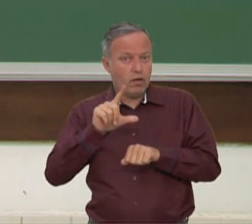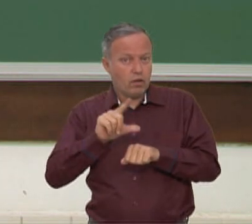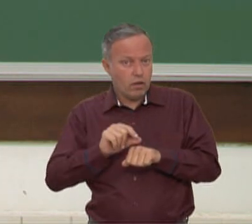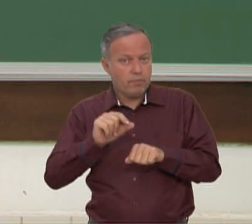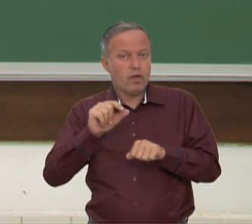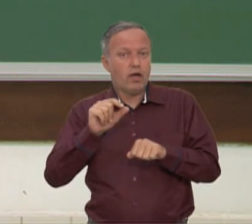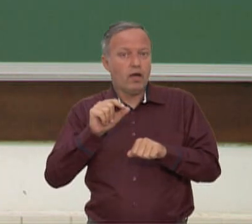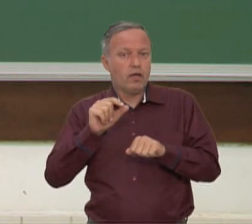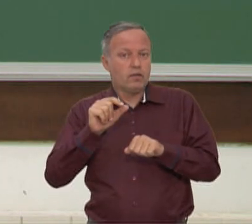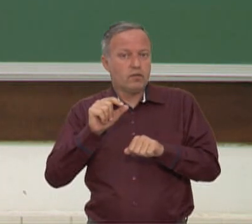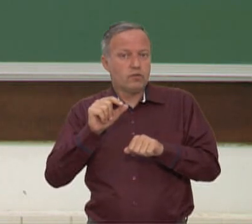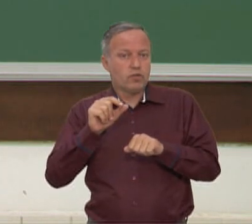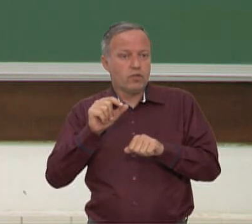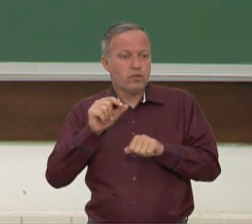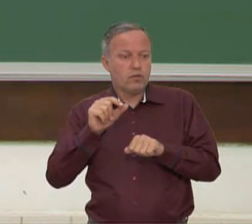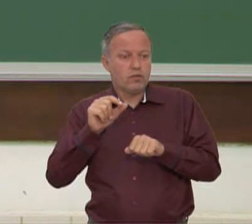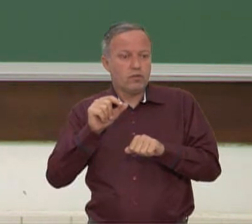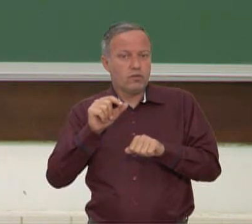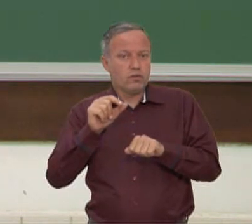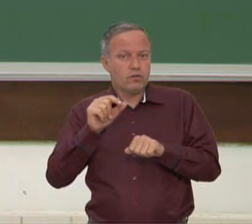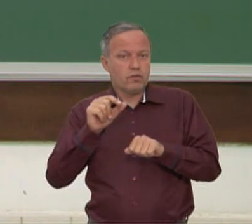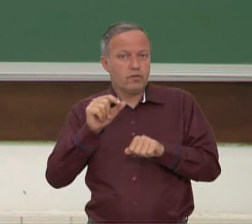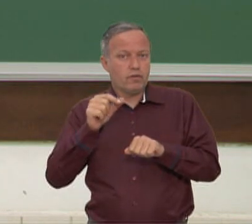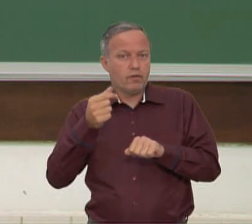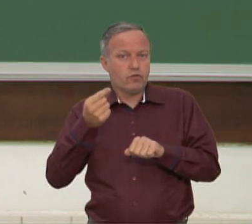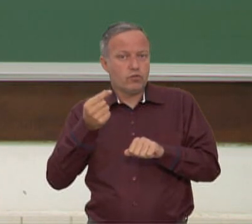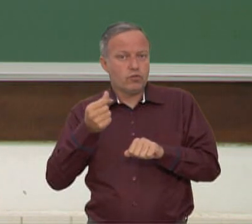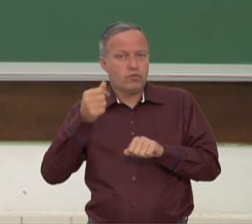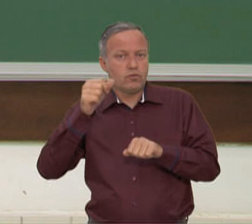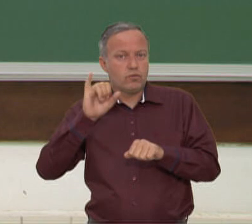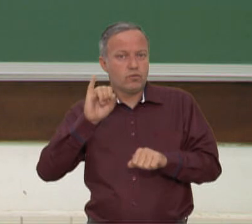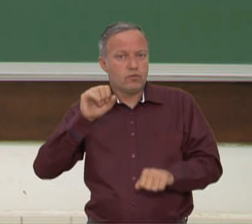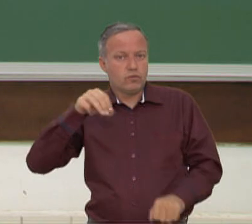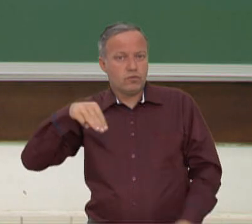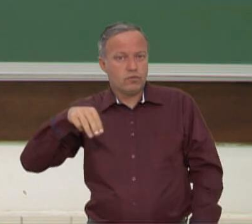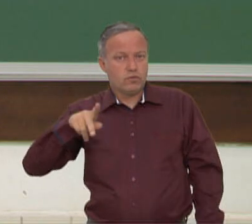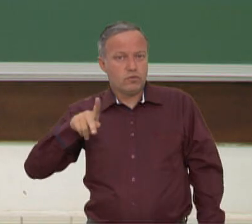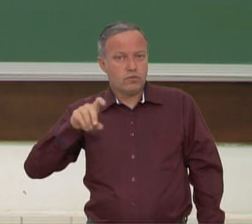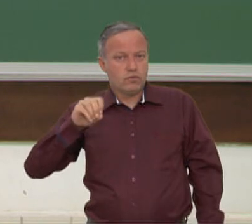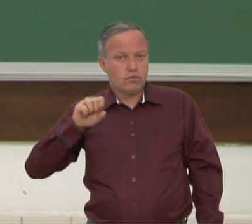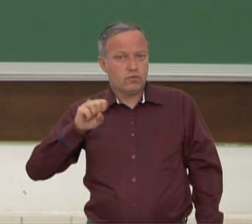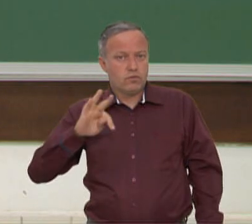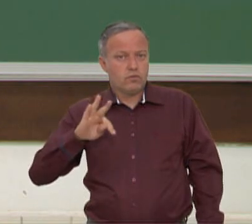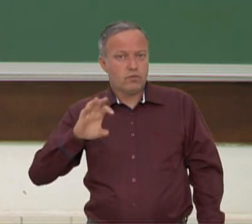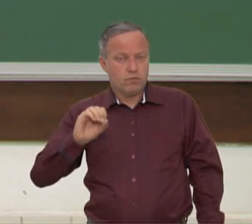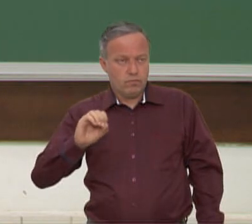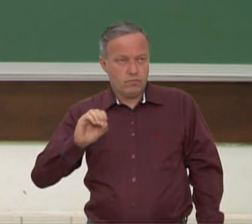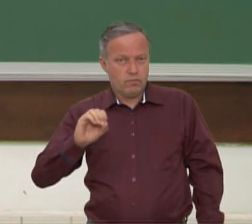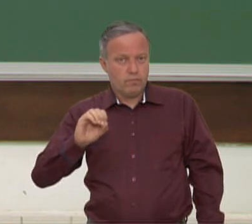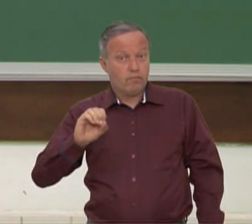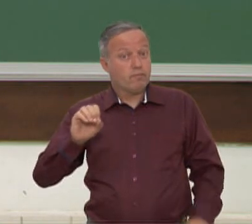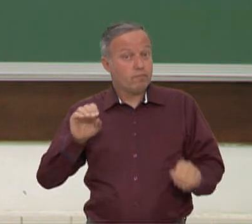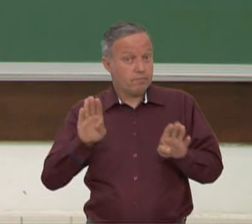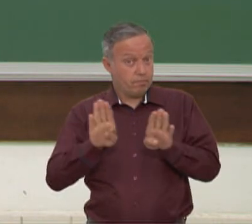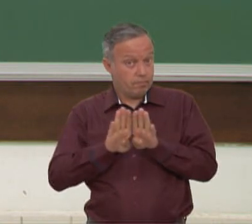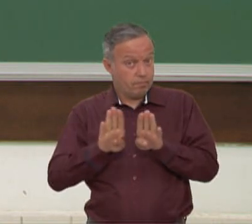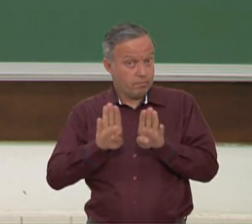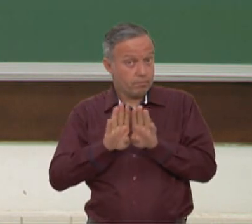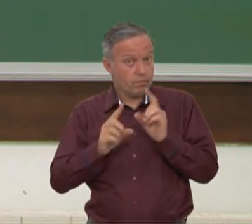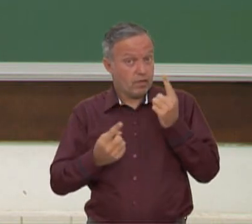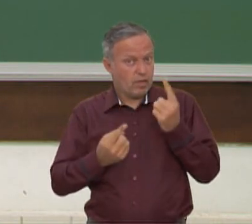taxas alfandegárias, menores impostos, né, na troca de bens e serviços entre eles. E qual que é